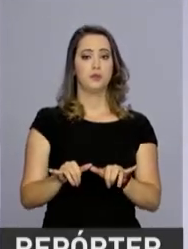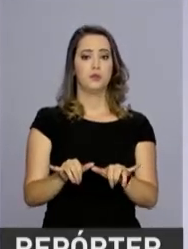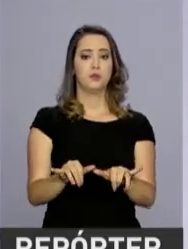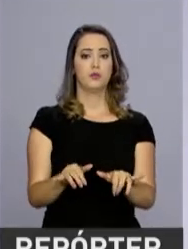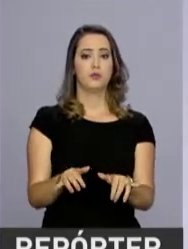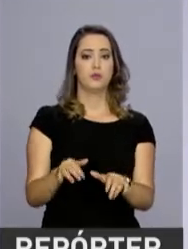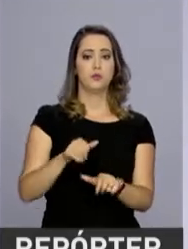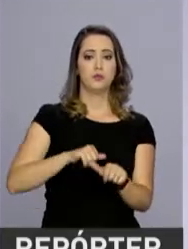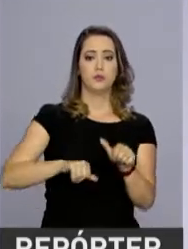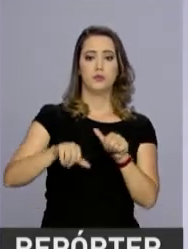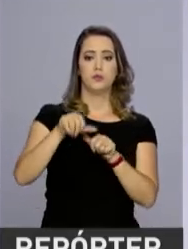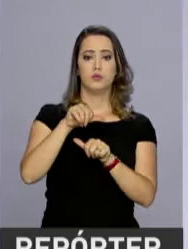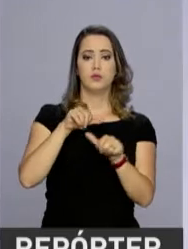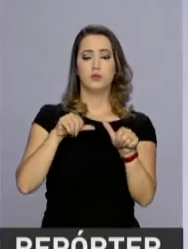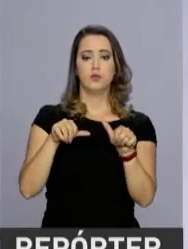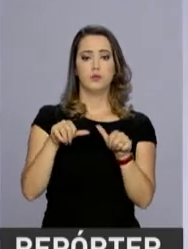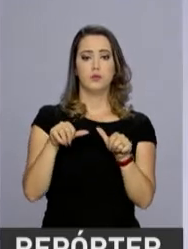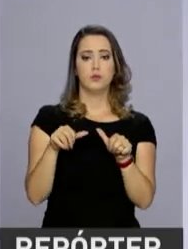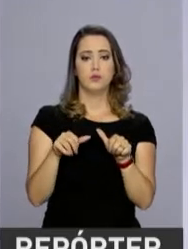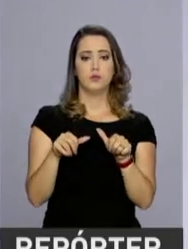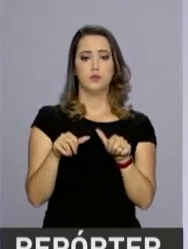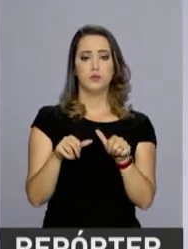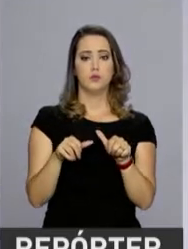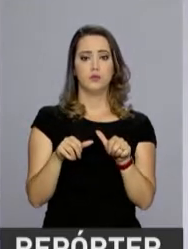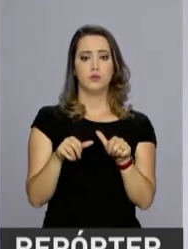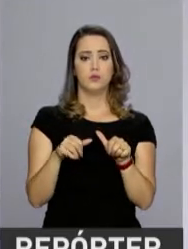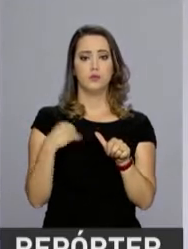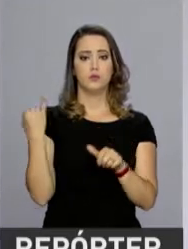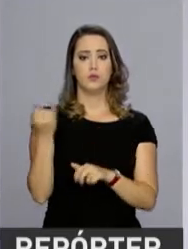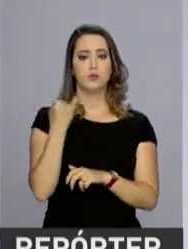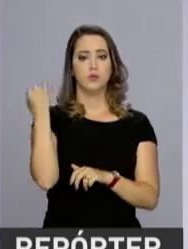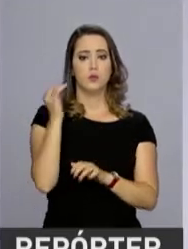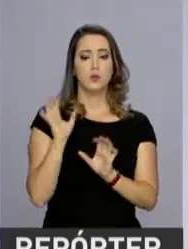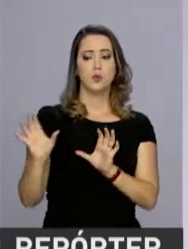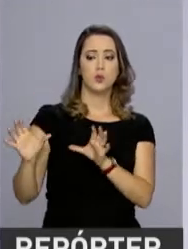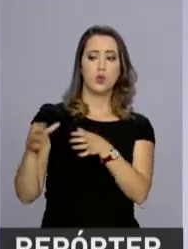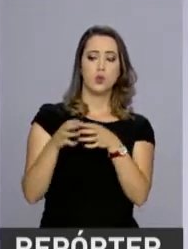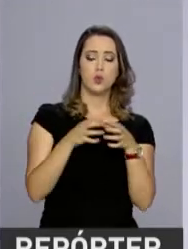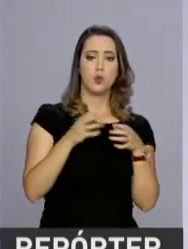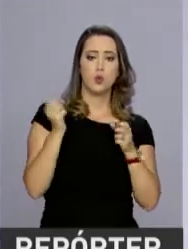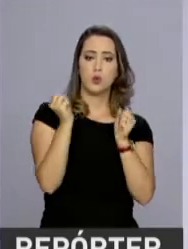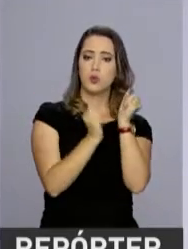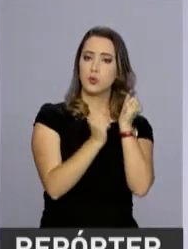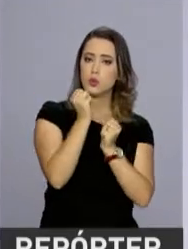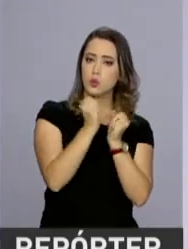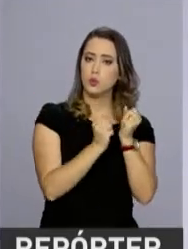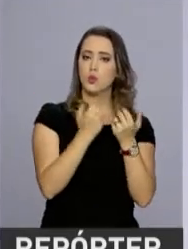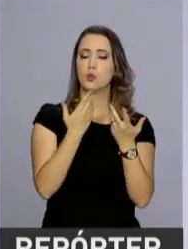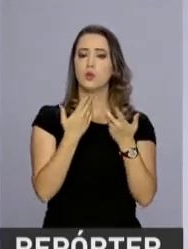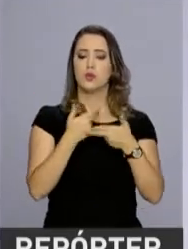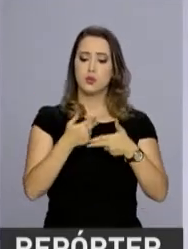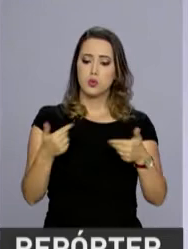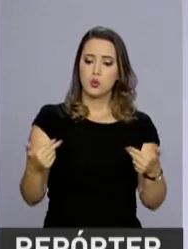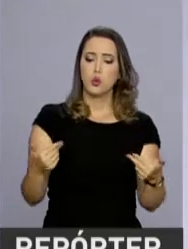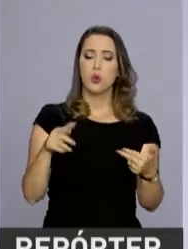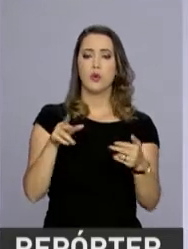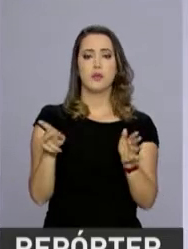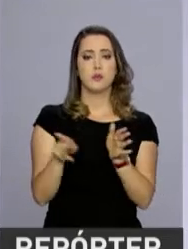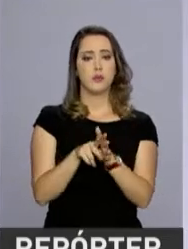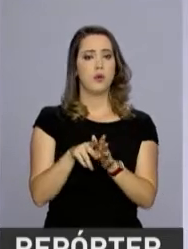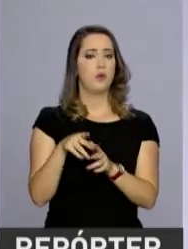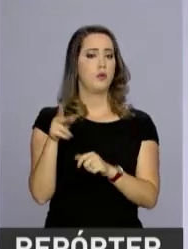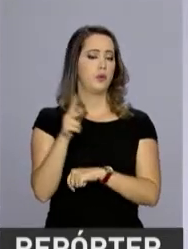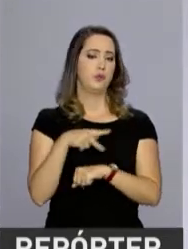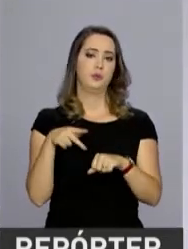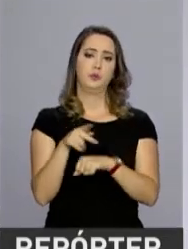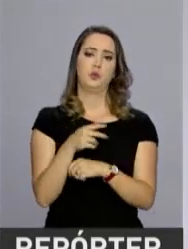convergem que convergem importantes cadeias de produção do país você não adianta produzir se não